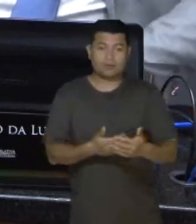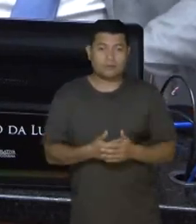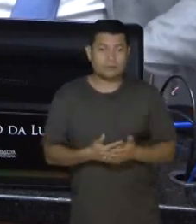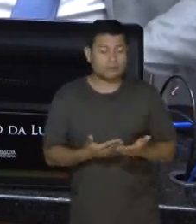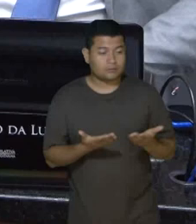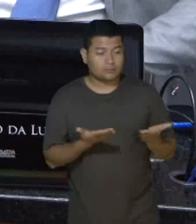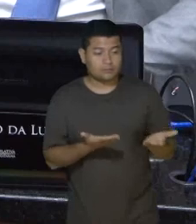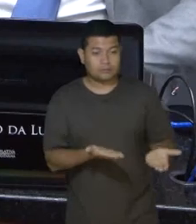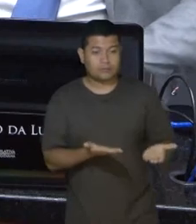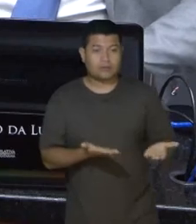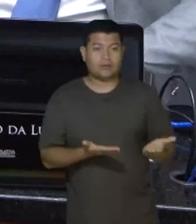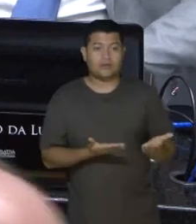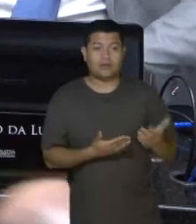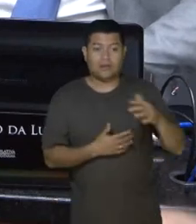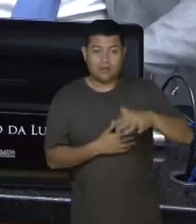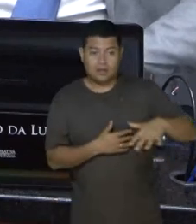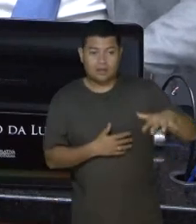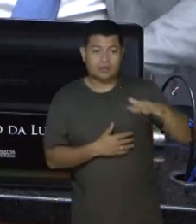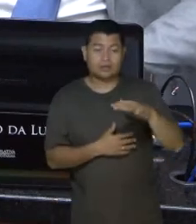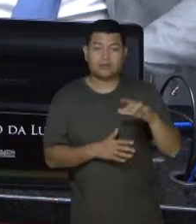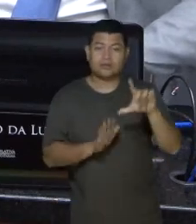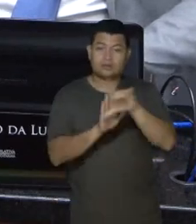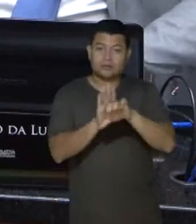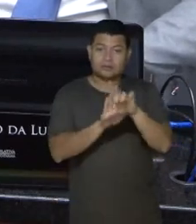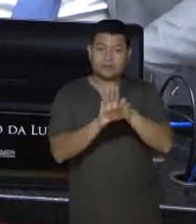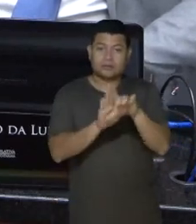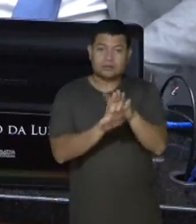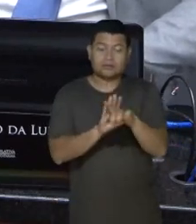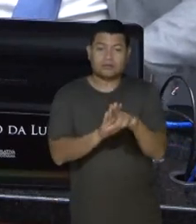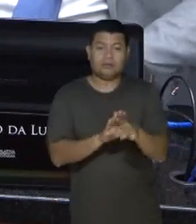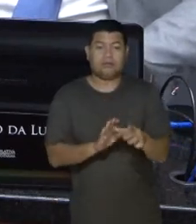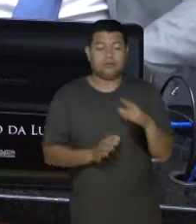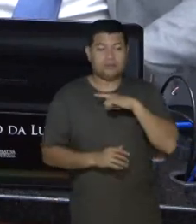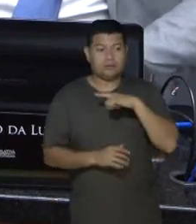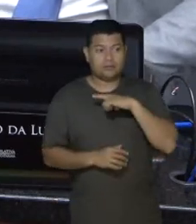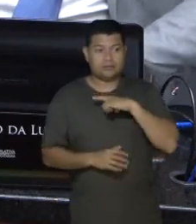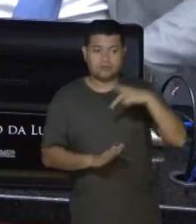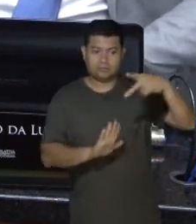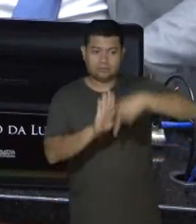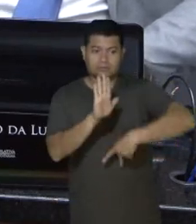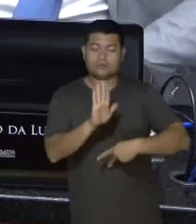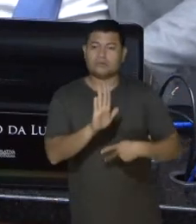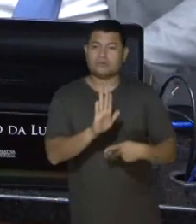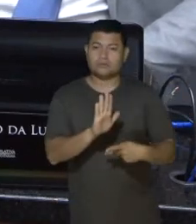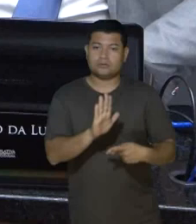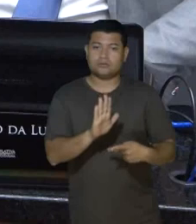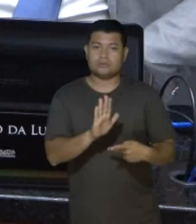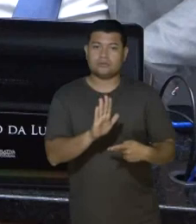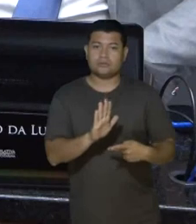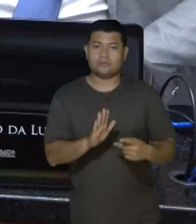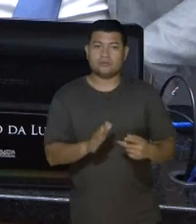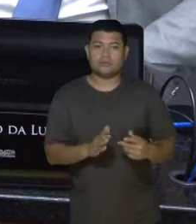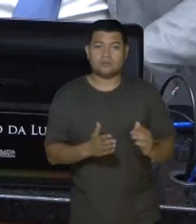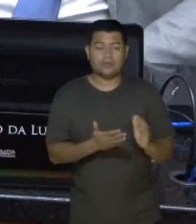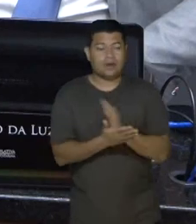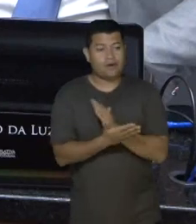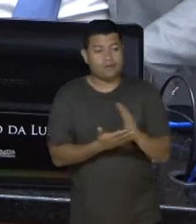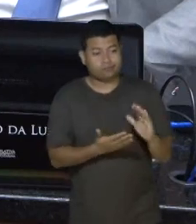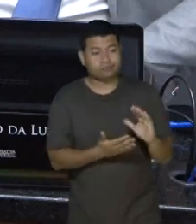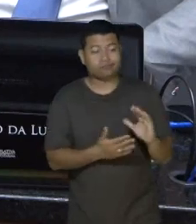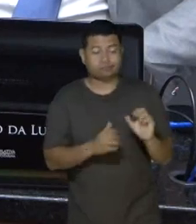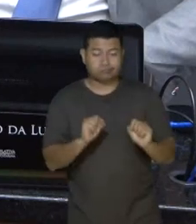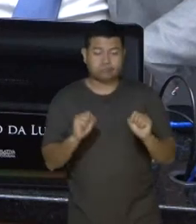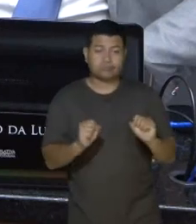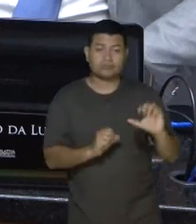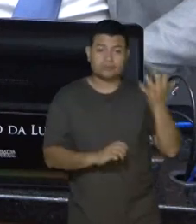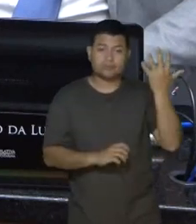a circunstância legal de receber esse projeto, né? Em muitos casos,